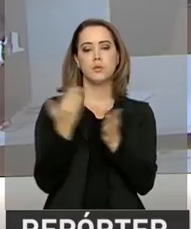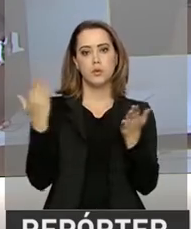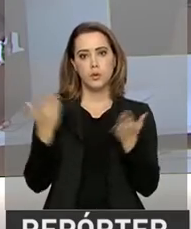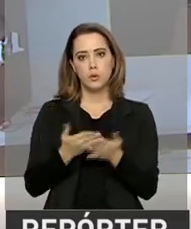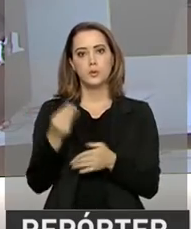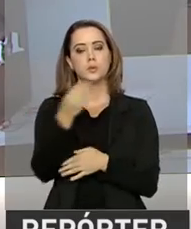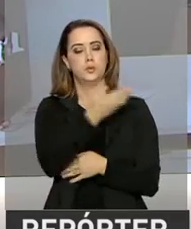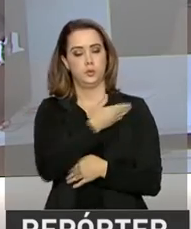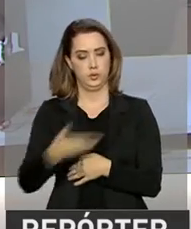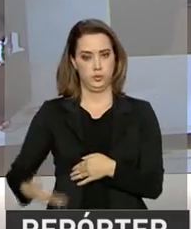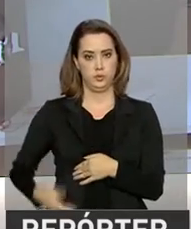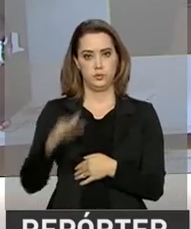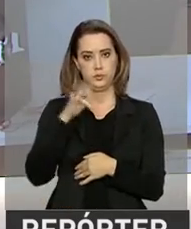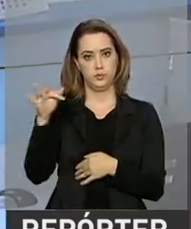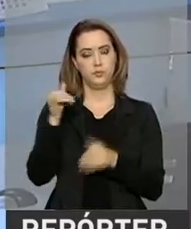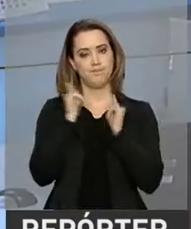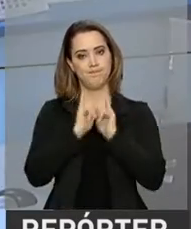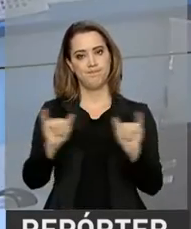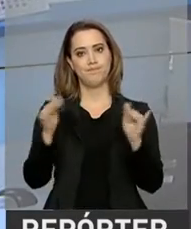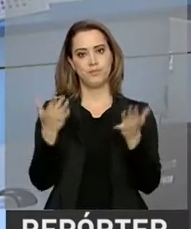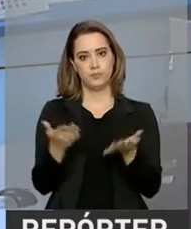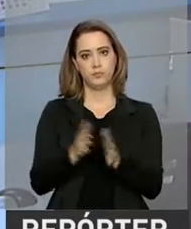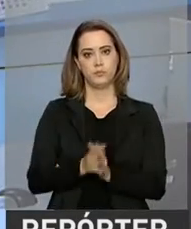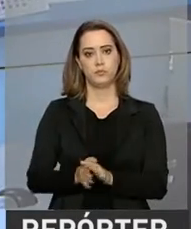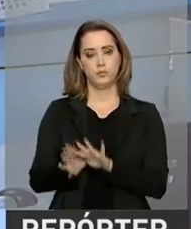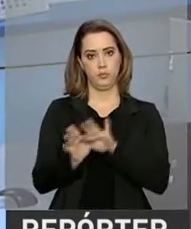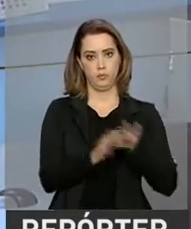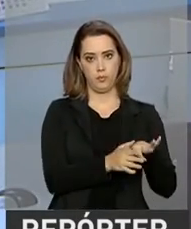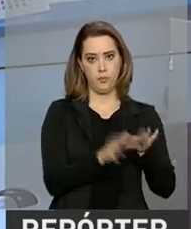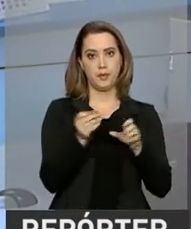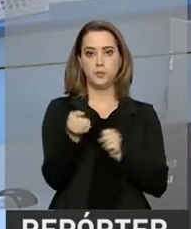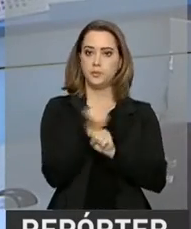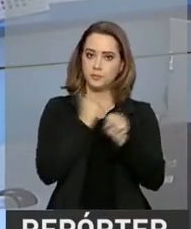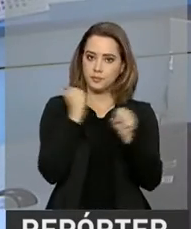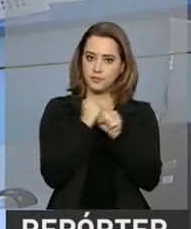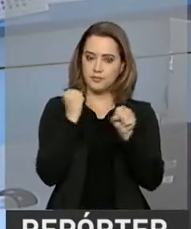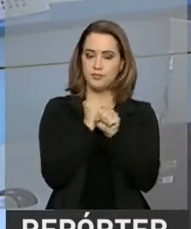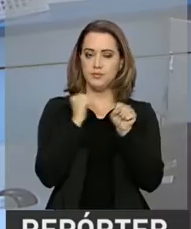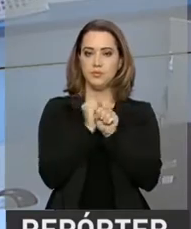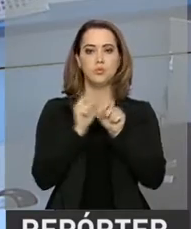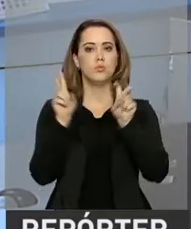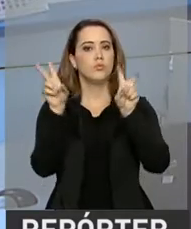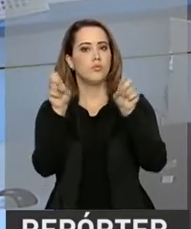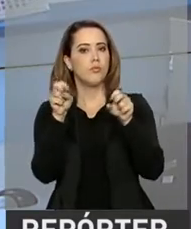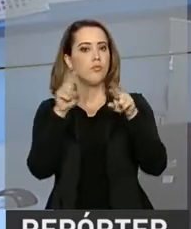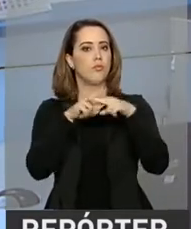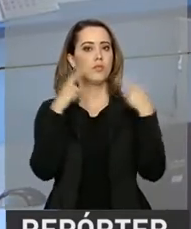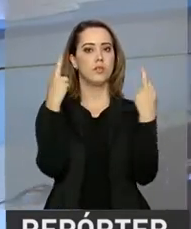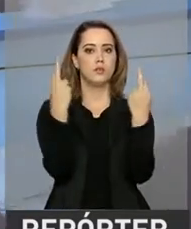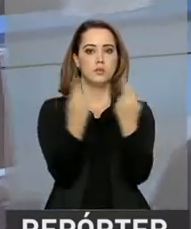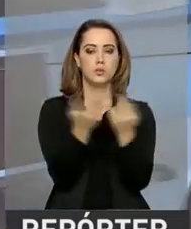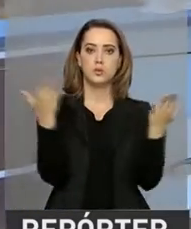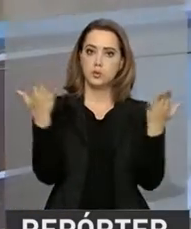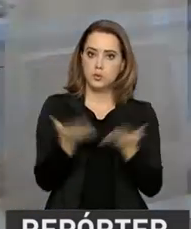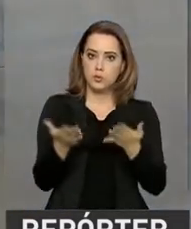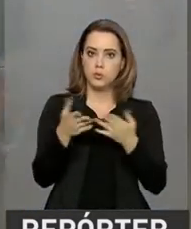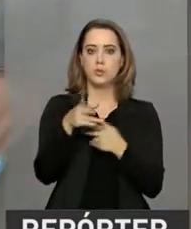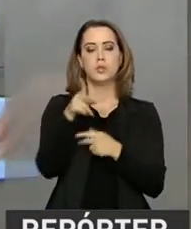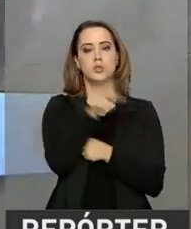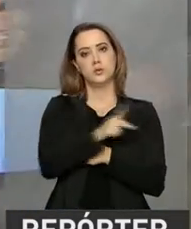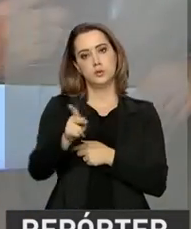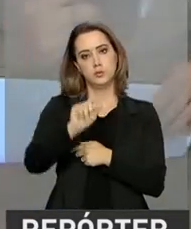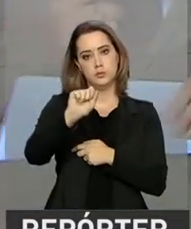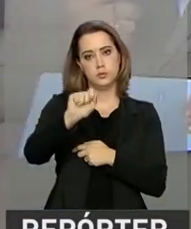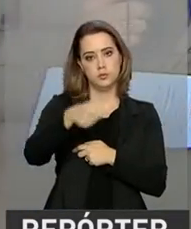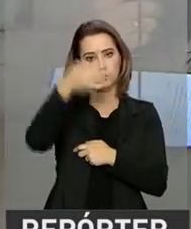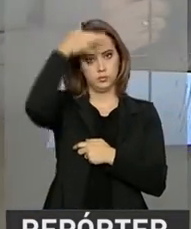exterior e serviços infraestrutura foi o tema de uma reunião hoje entre o presidente em exercício michel temer e